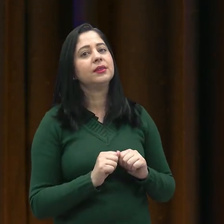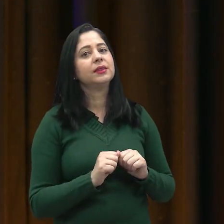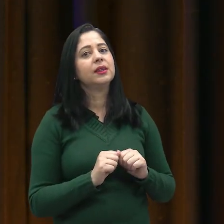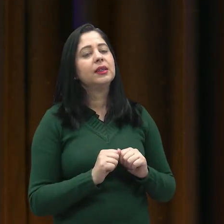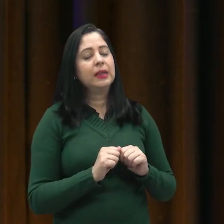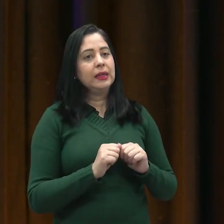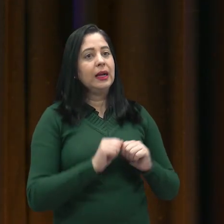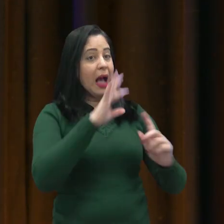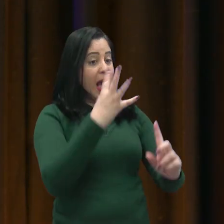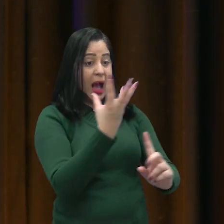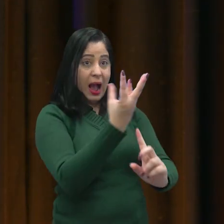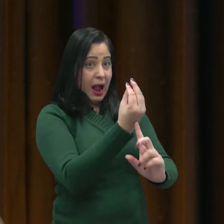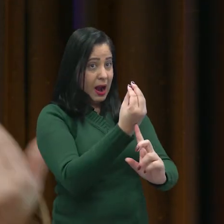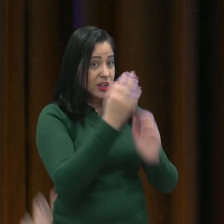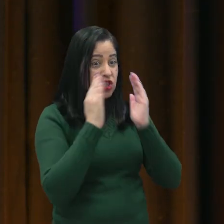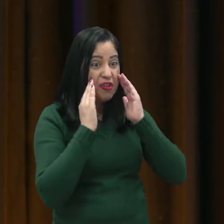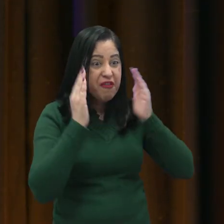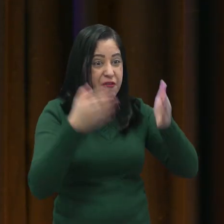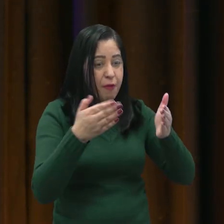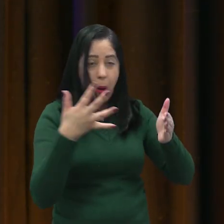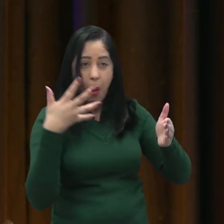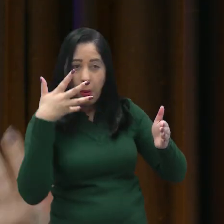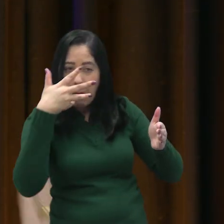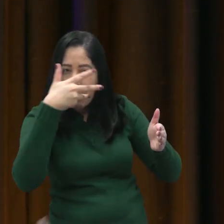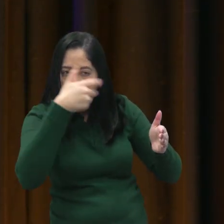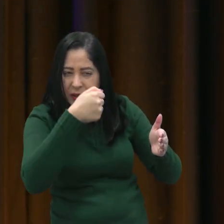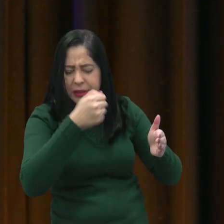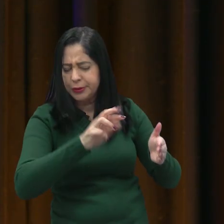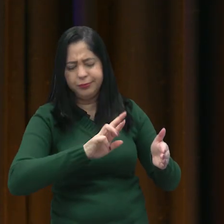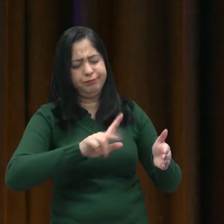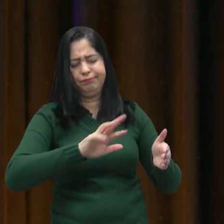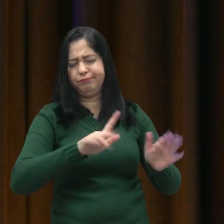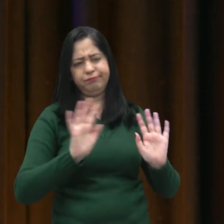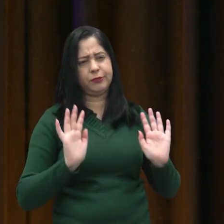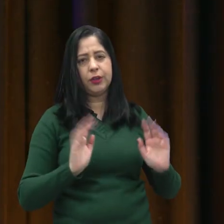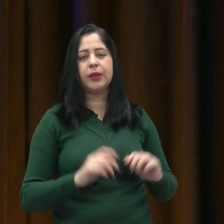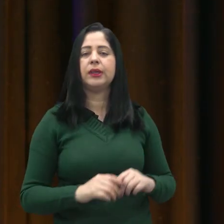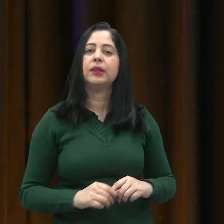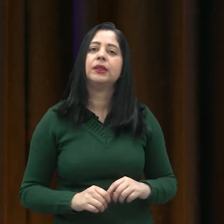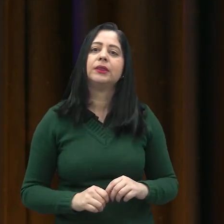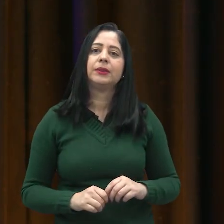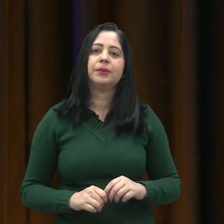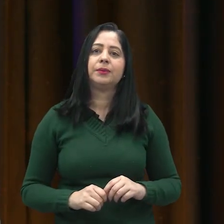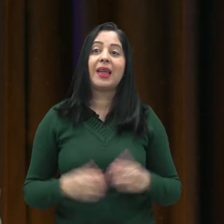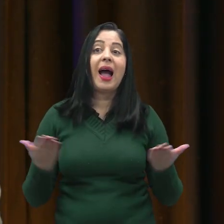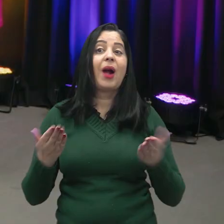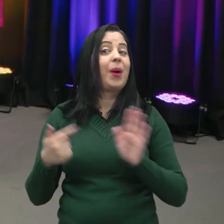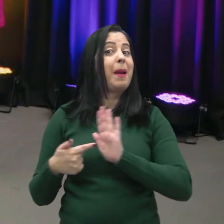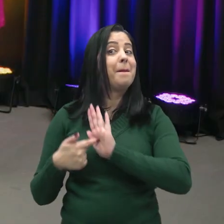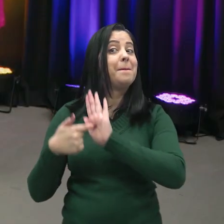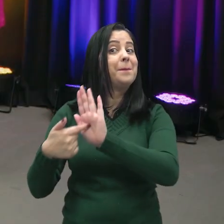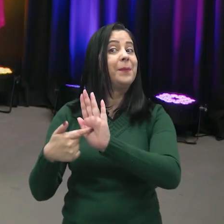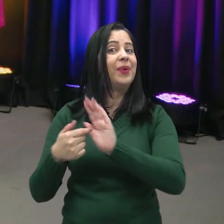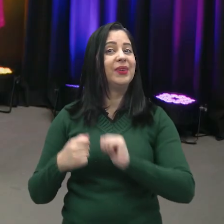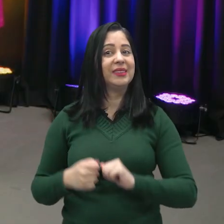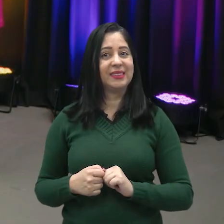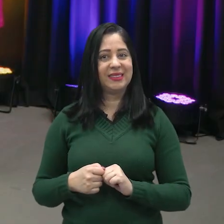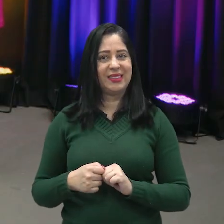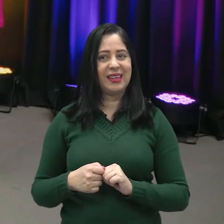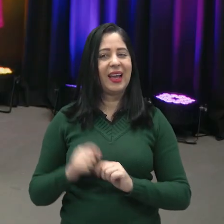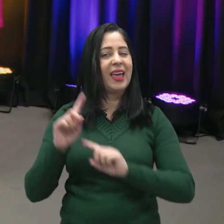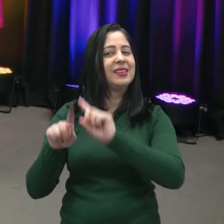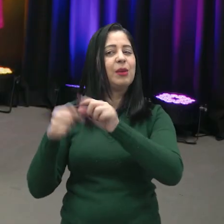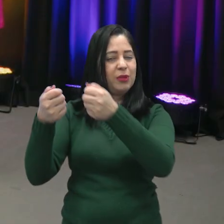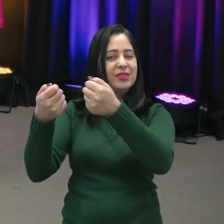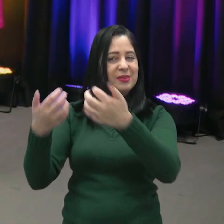caráter estético, né? O que difere das artes plásticas em si. Sim. Vamos revelar qual é a obra de hoje?